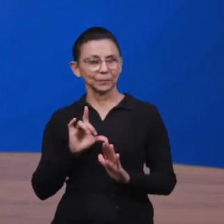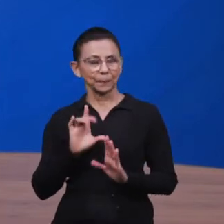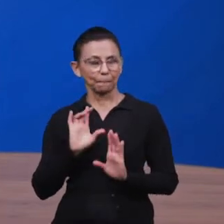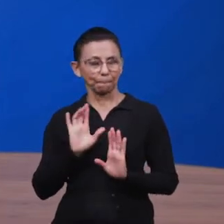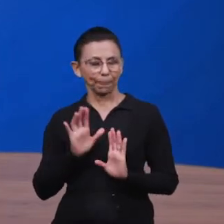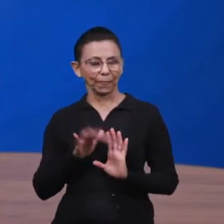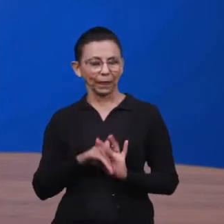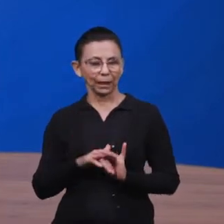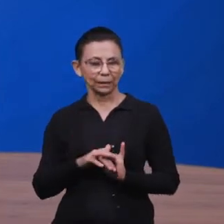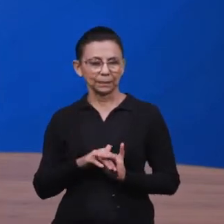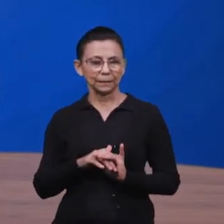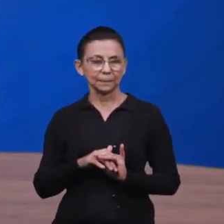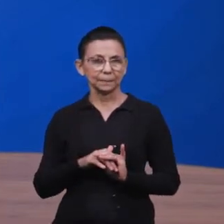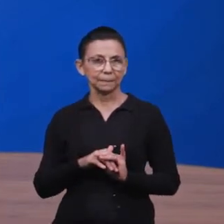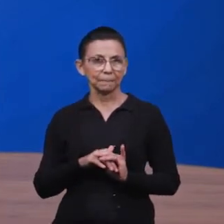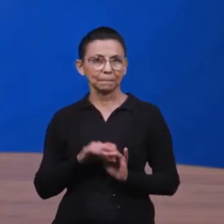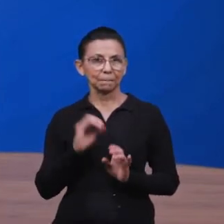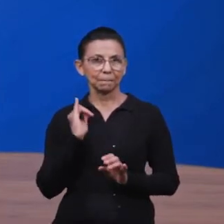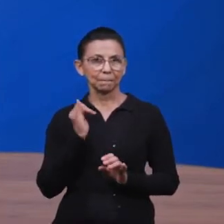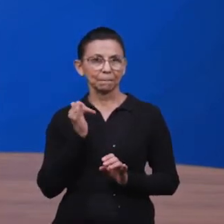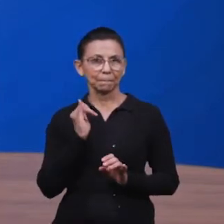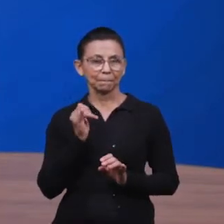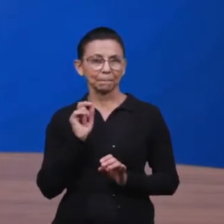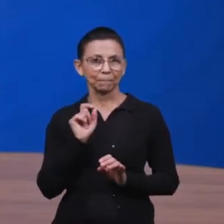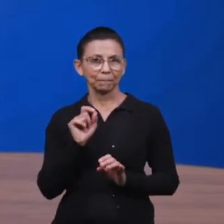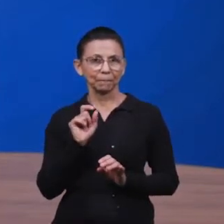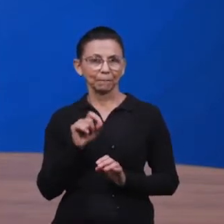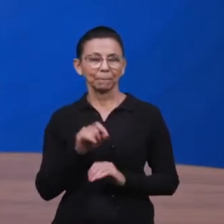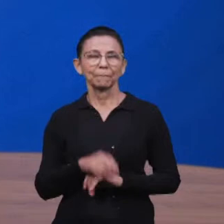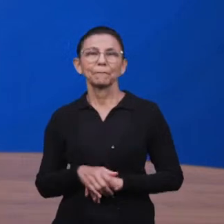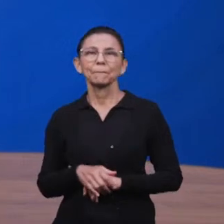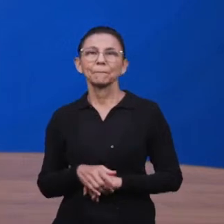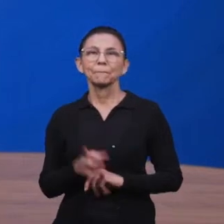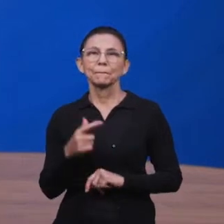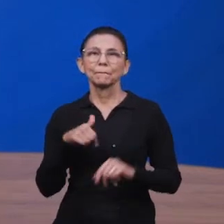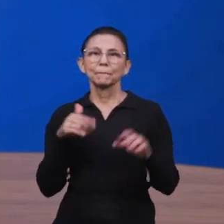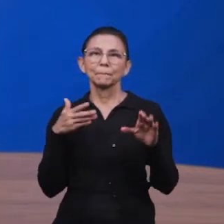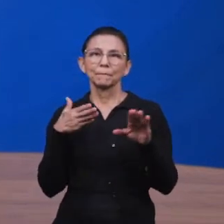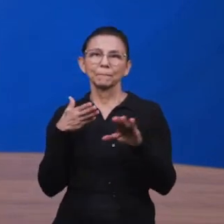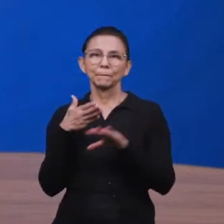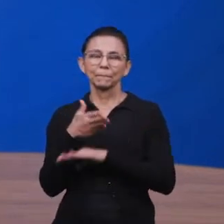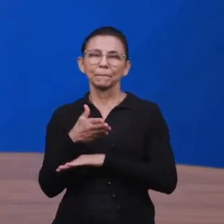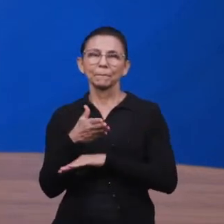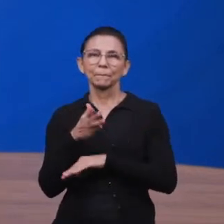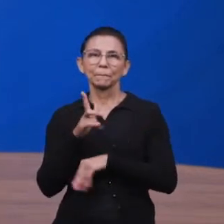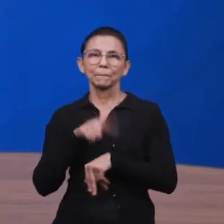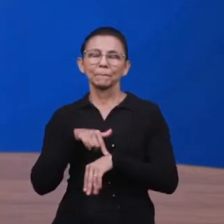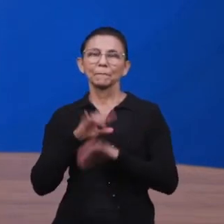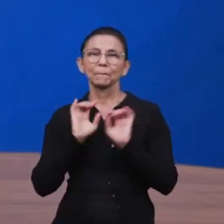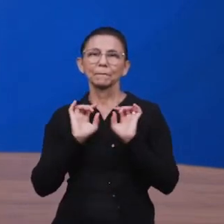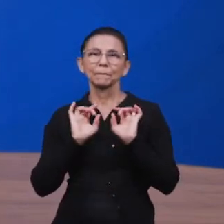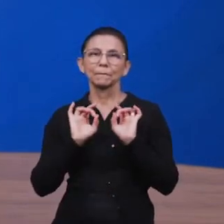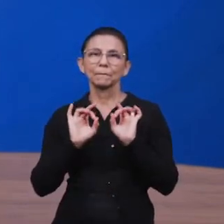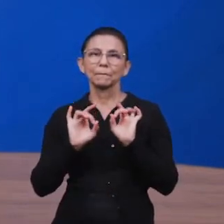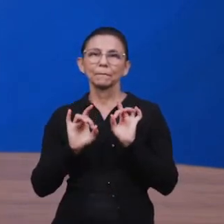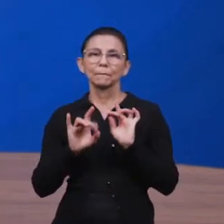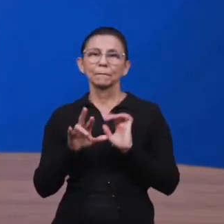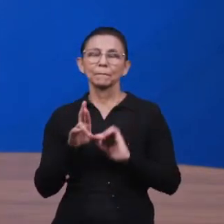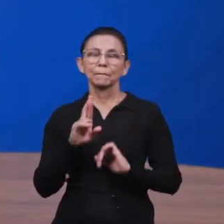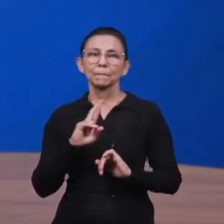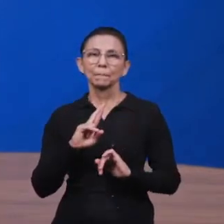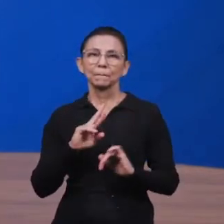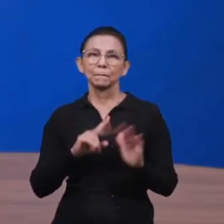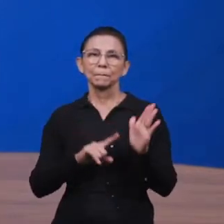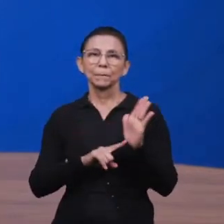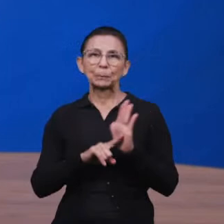apenas aqui agora te preparar para isso, para que nós então entremos agora nesse momento muito especial para respondermos as